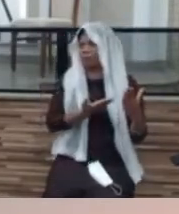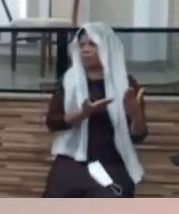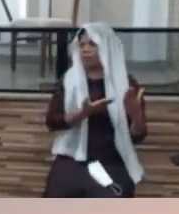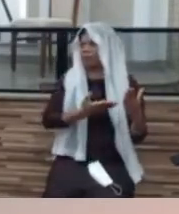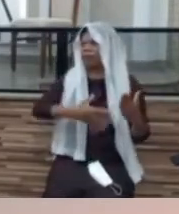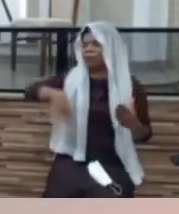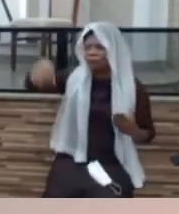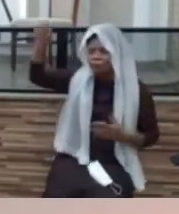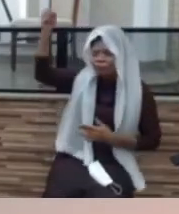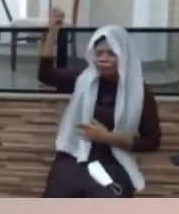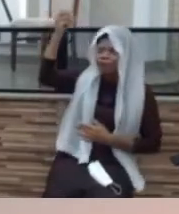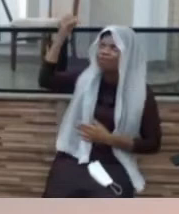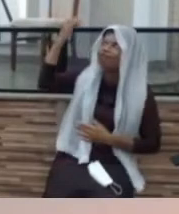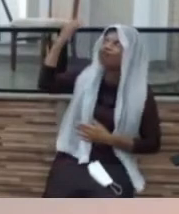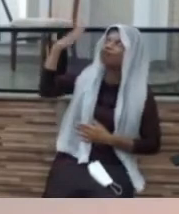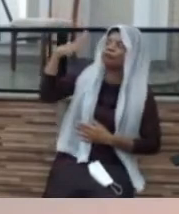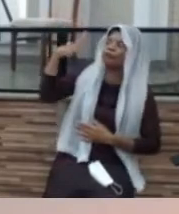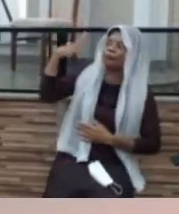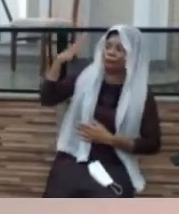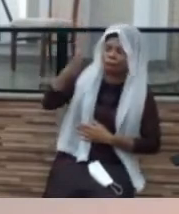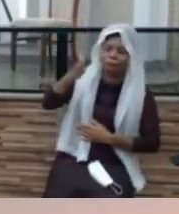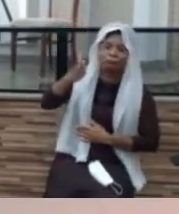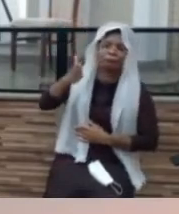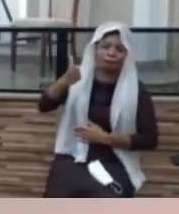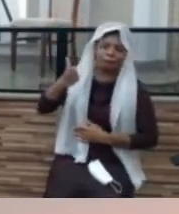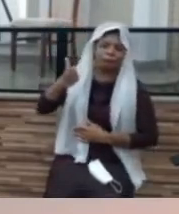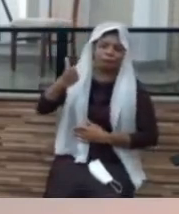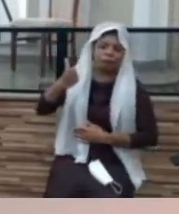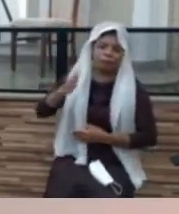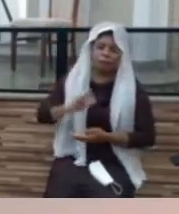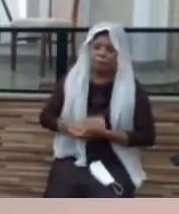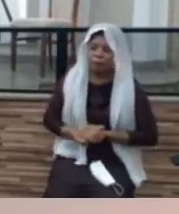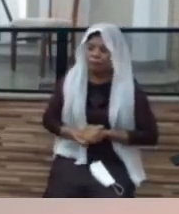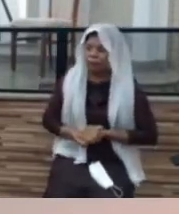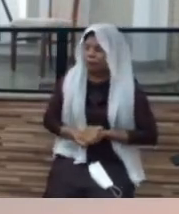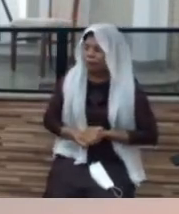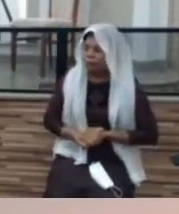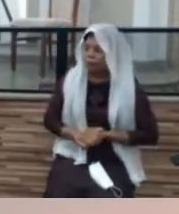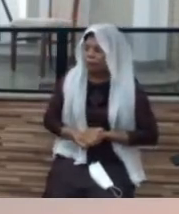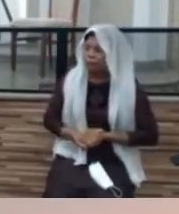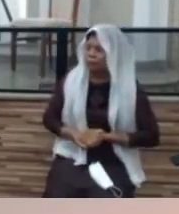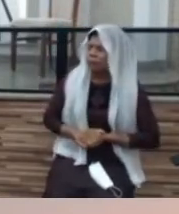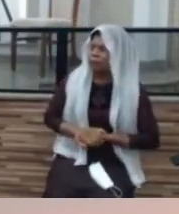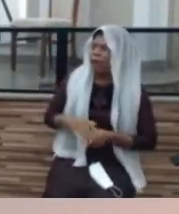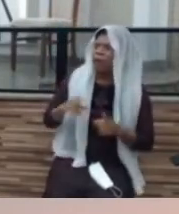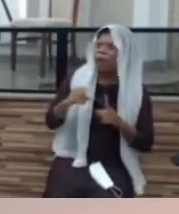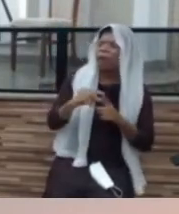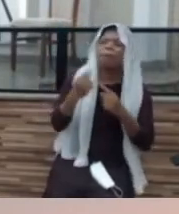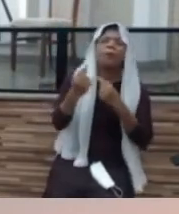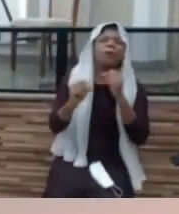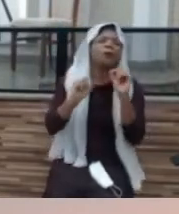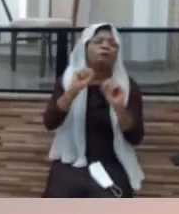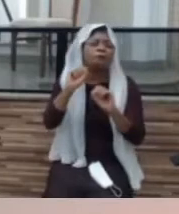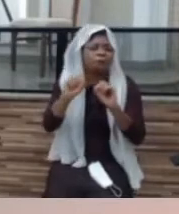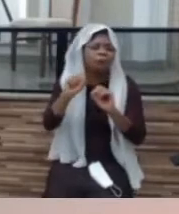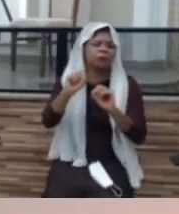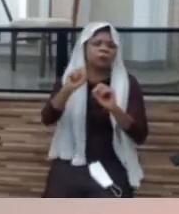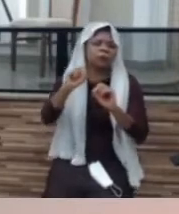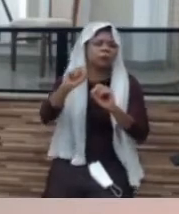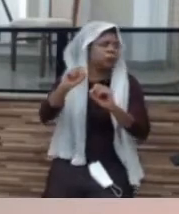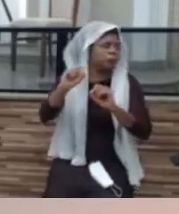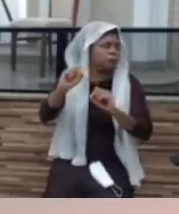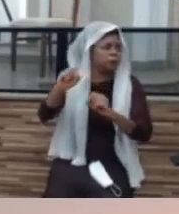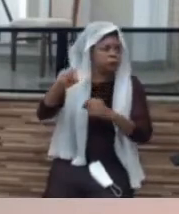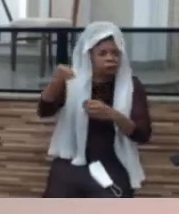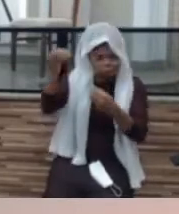de Deus. O Senhor nos revela, né, irmãos? A palavra em nós, irmãos, ela gera esperança. Todas as noites